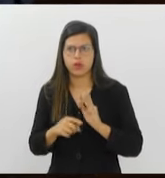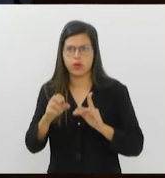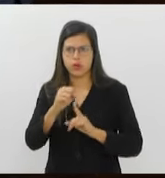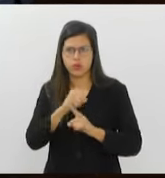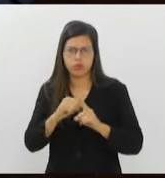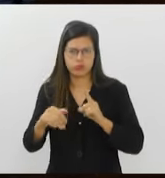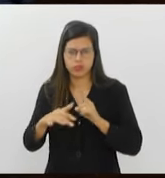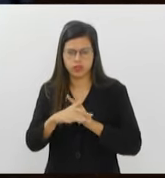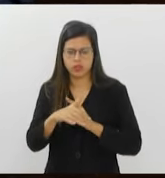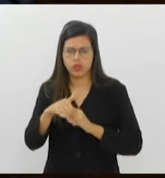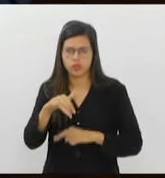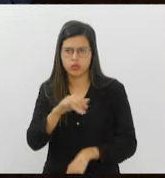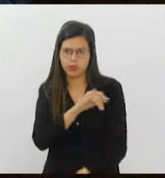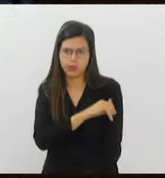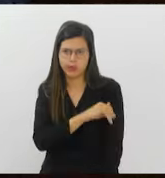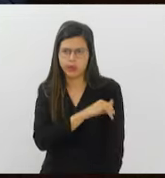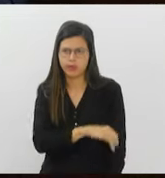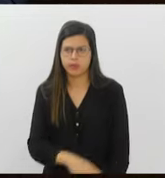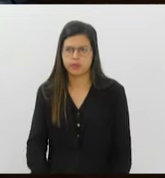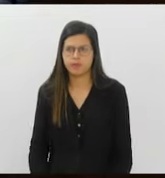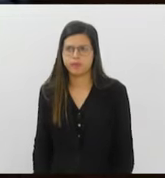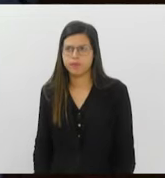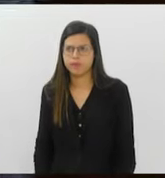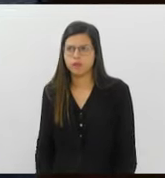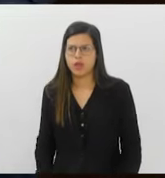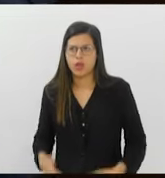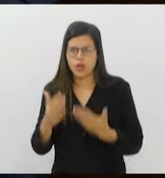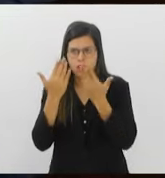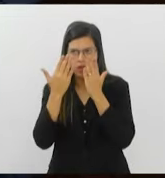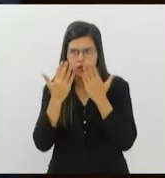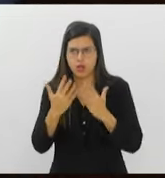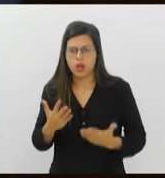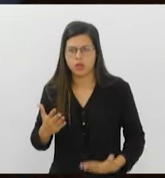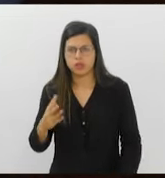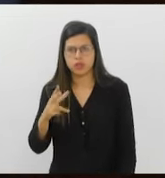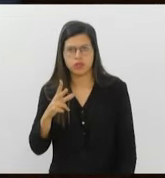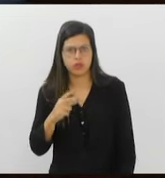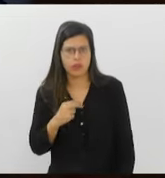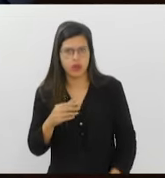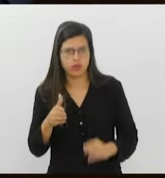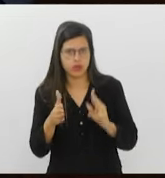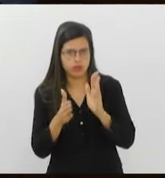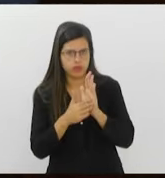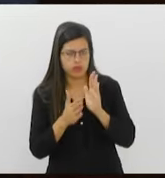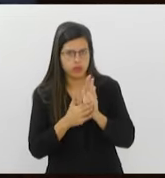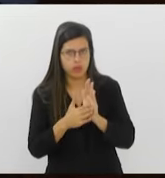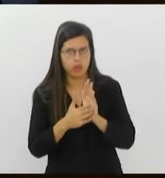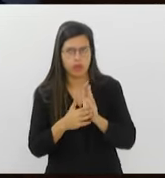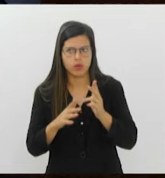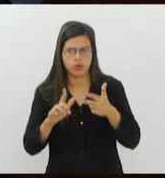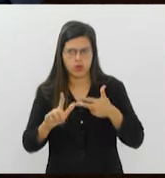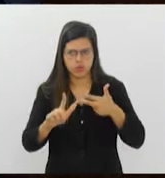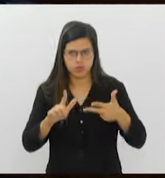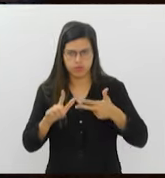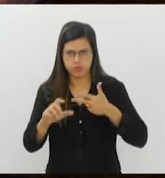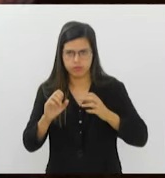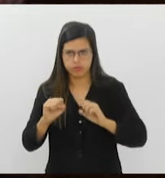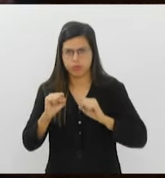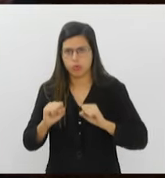sociedade fluminense. A partir da análise de mérito da presente proposta legislativa, pode-se